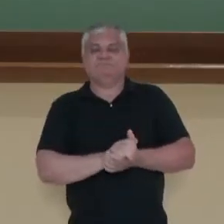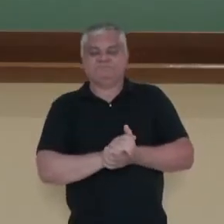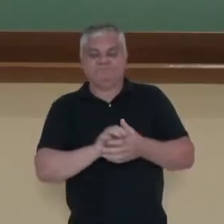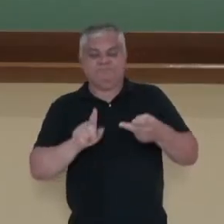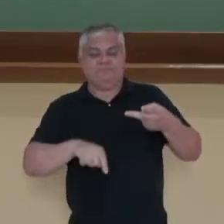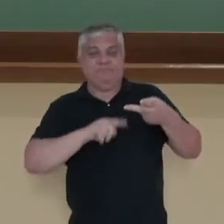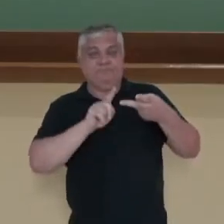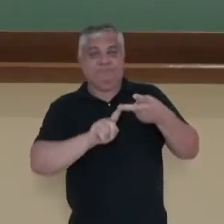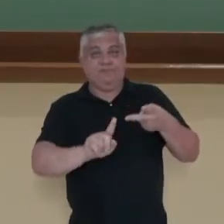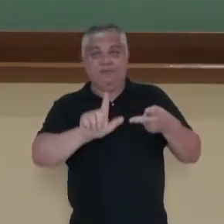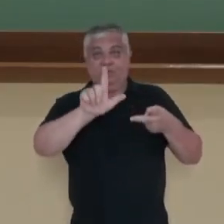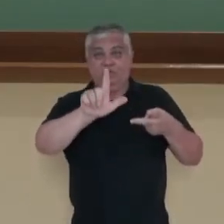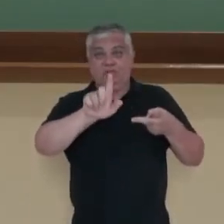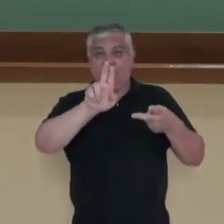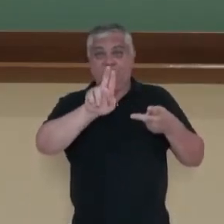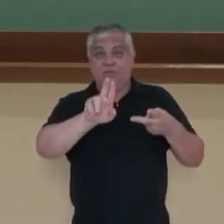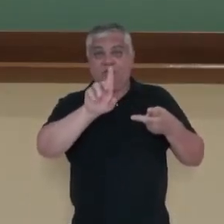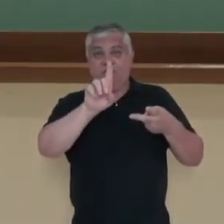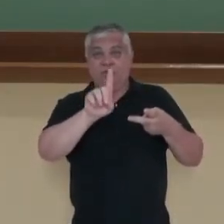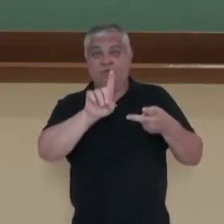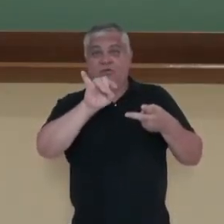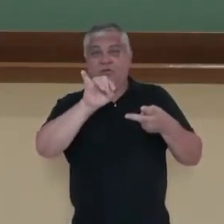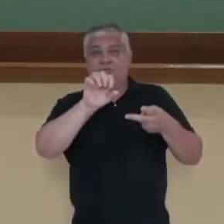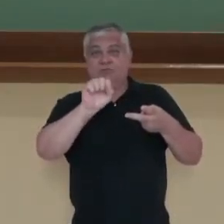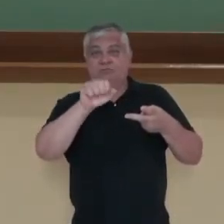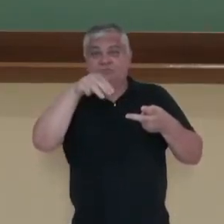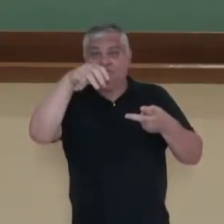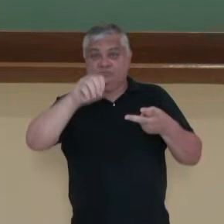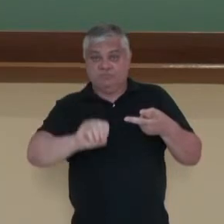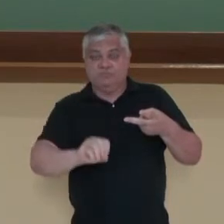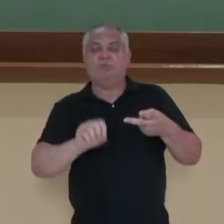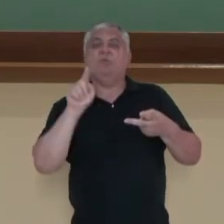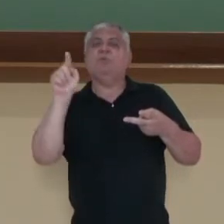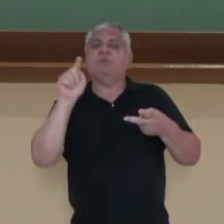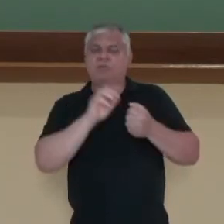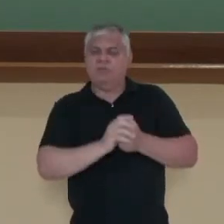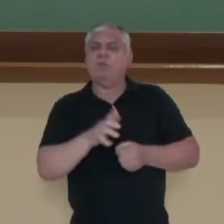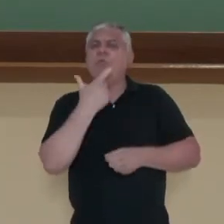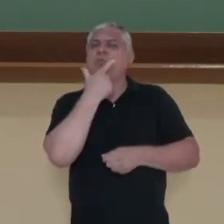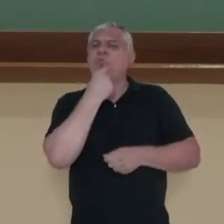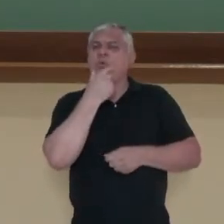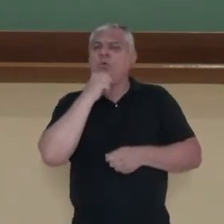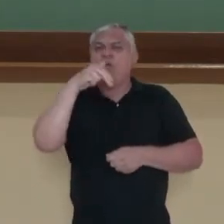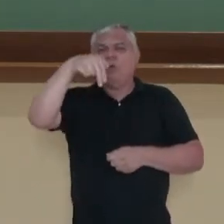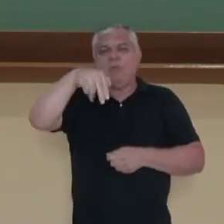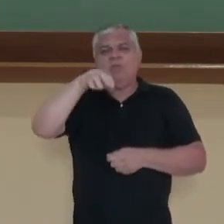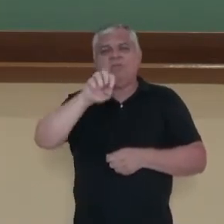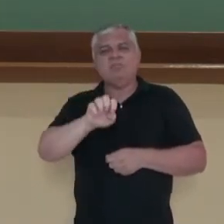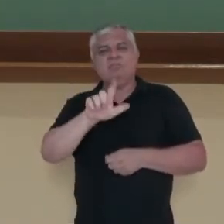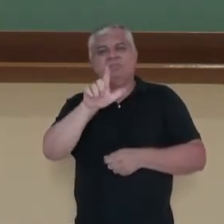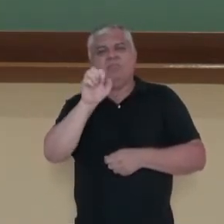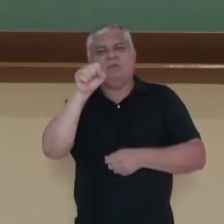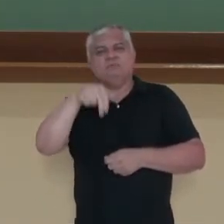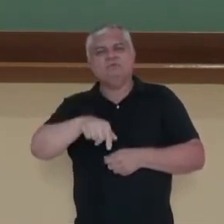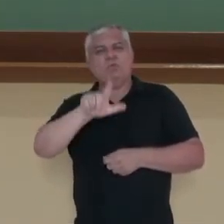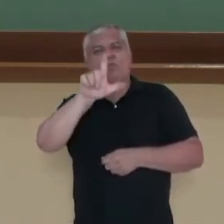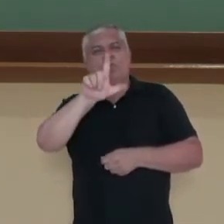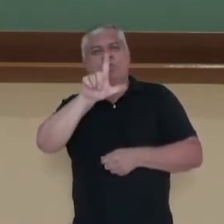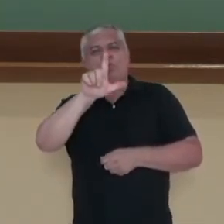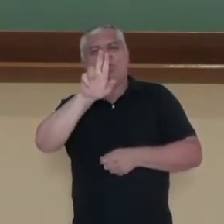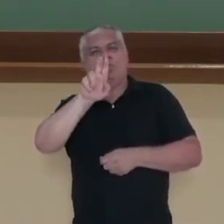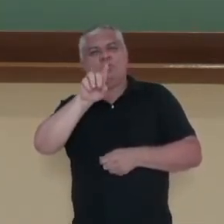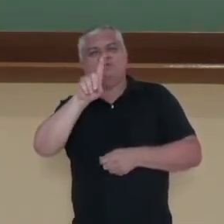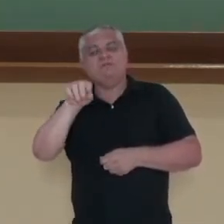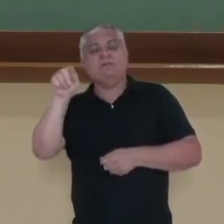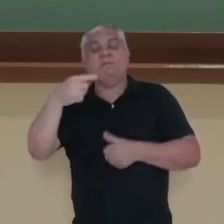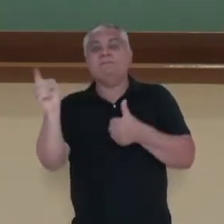ludismo, né, liderado aí por uma pessoa chamada Nelson Ludd, foi o primeiro grande movimento de trabalhadores, né? Há,